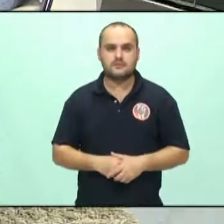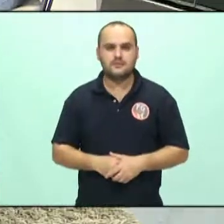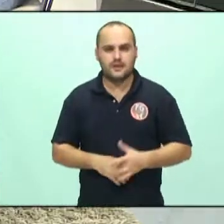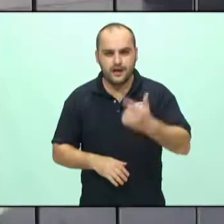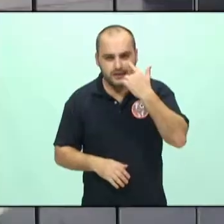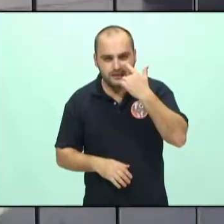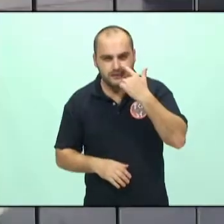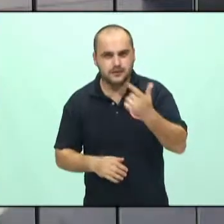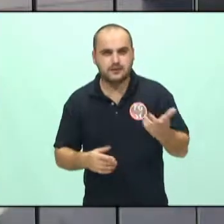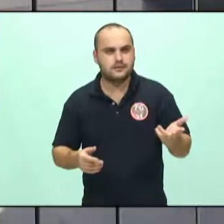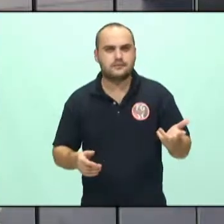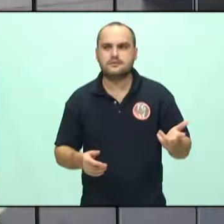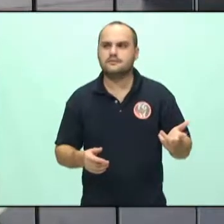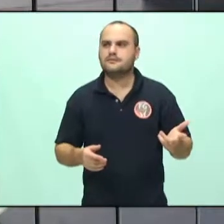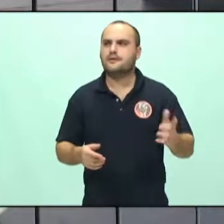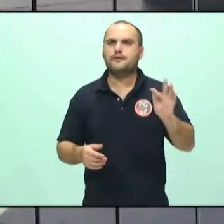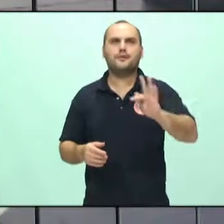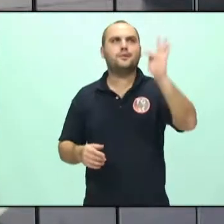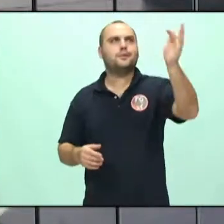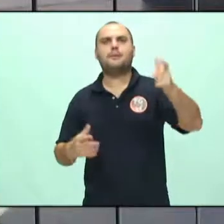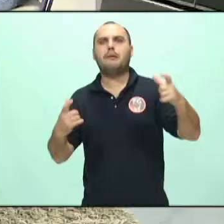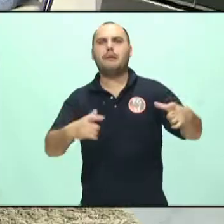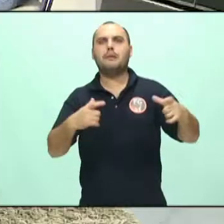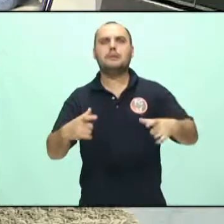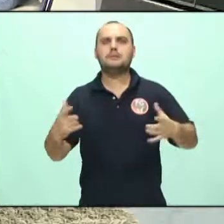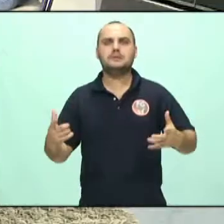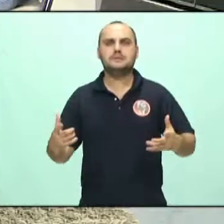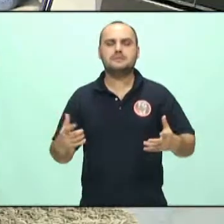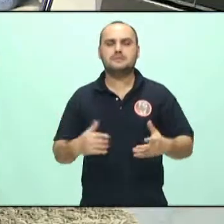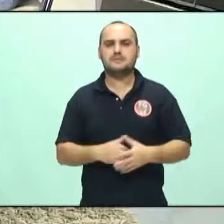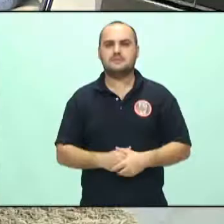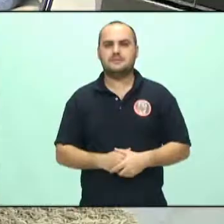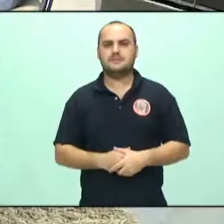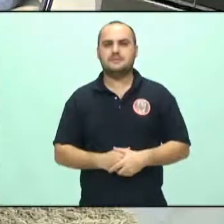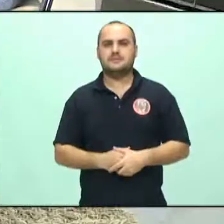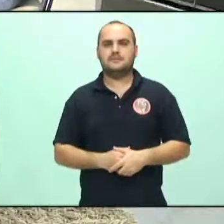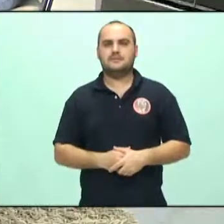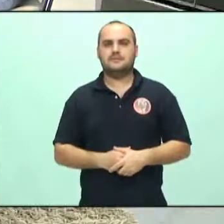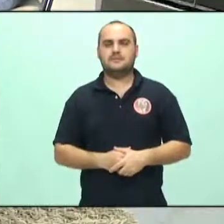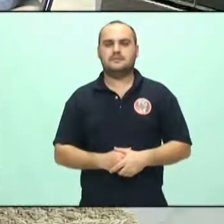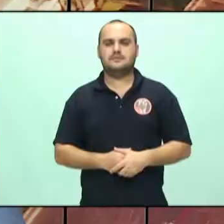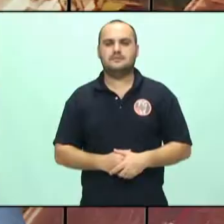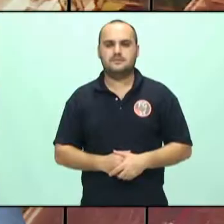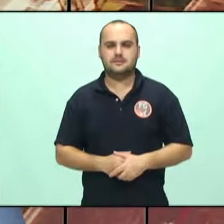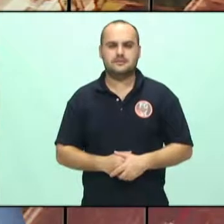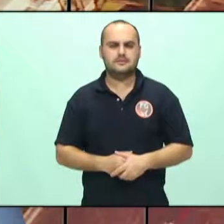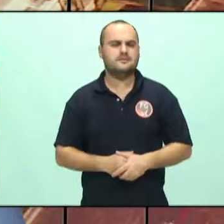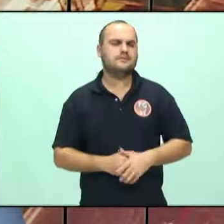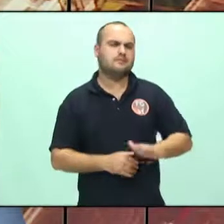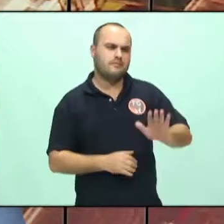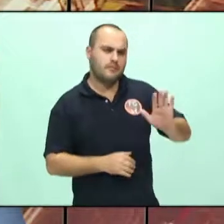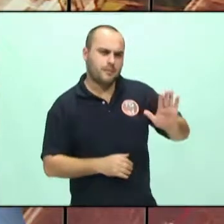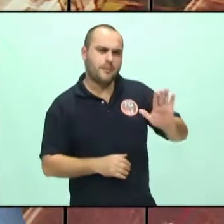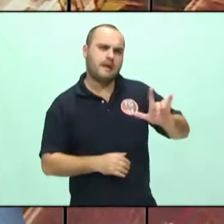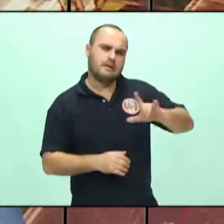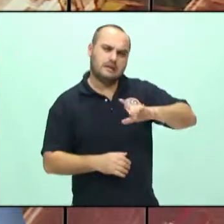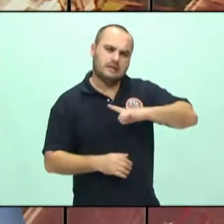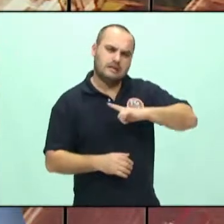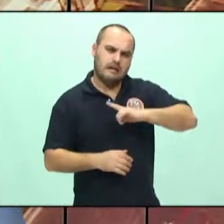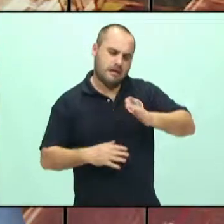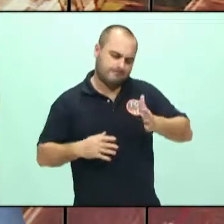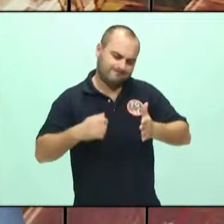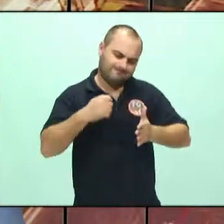coisas e pô, onde é que nós vamos parar desse jeito, né, Carlos Antônio? Nós temos agora, e ainda existem muitos tabus,